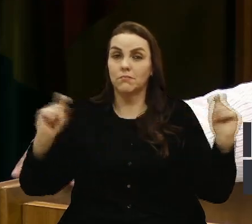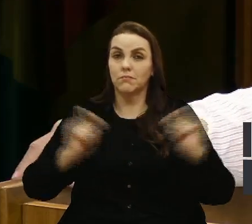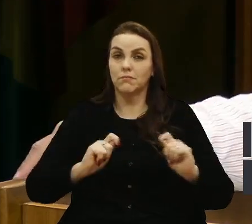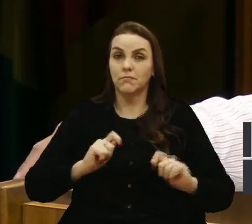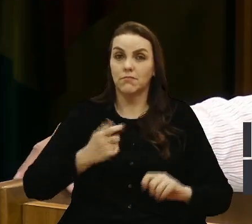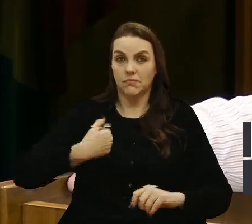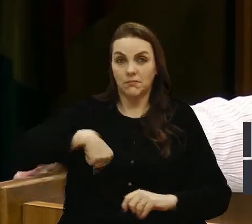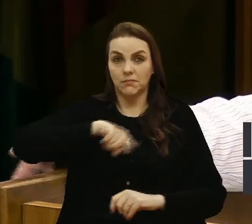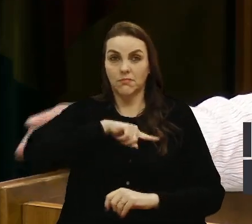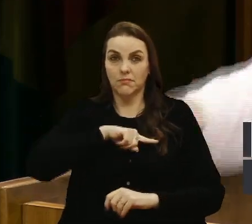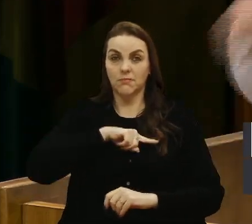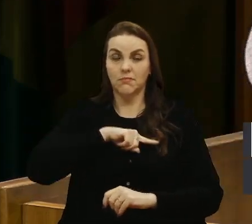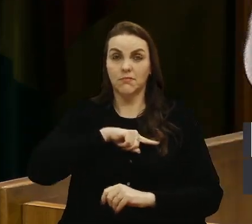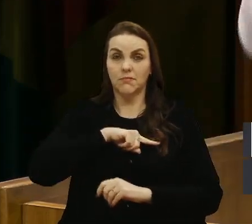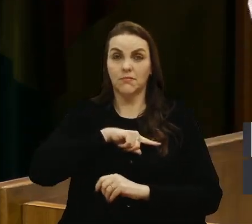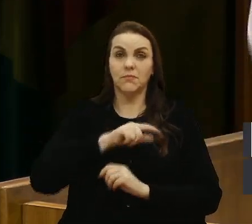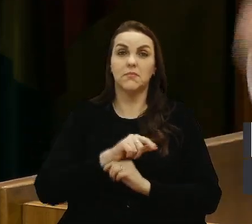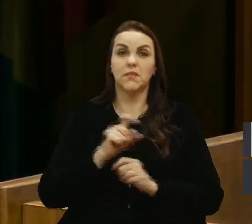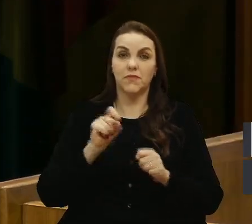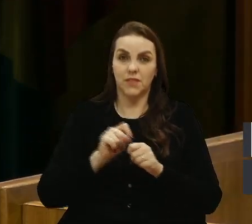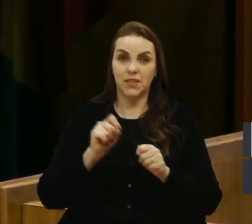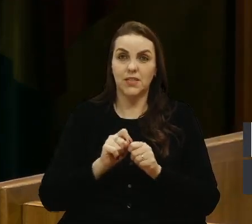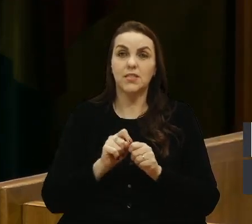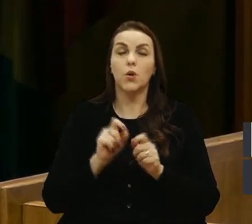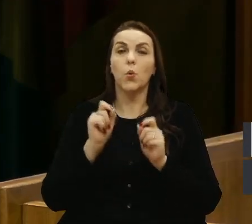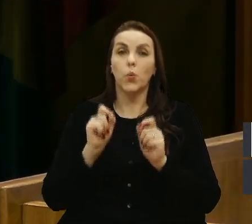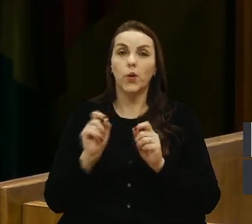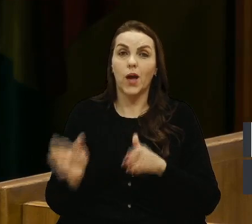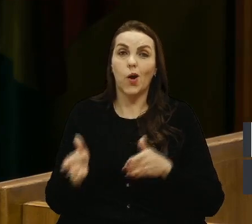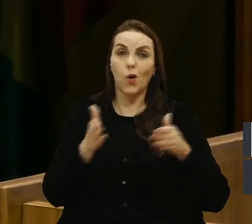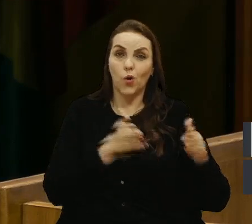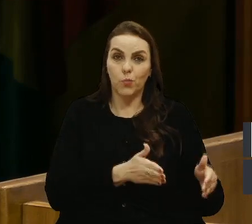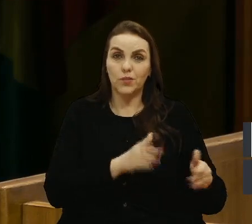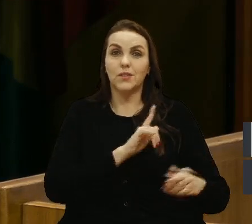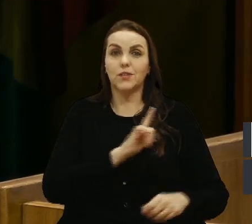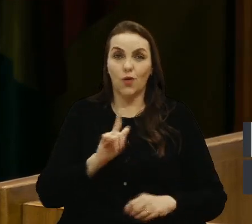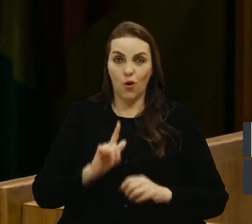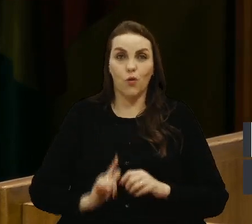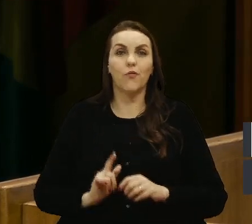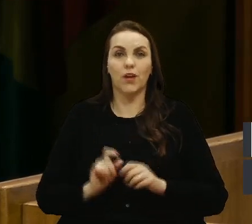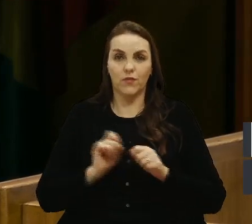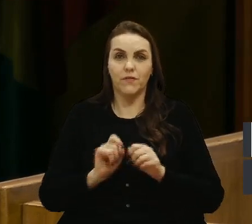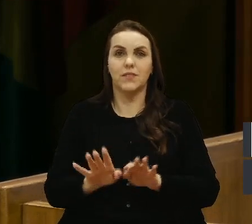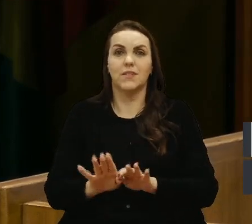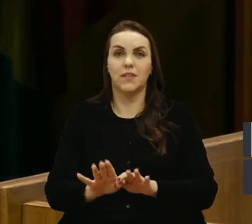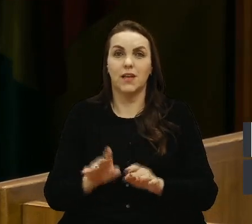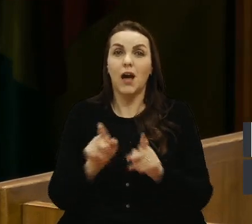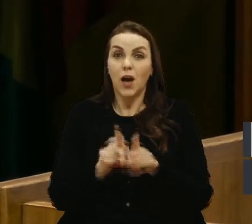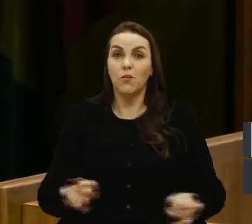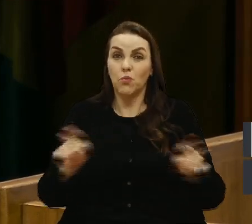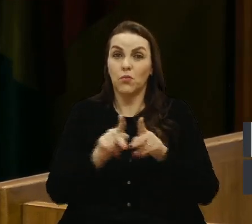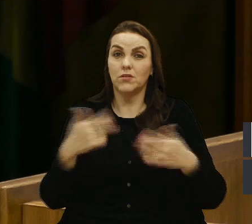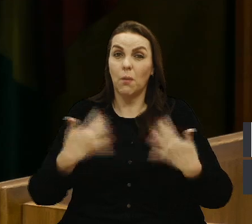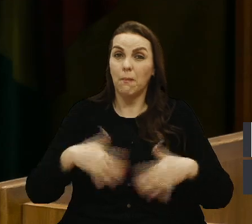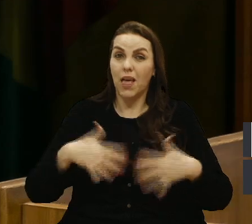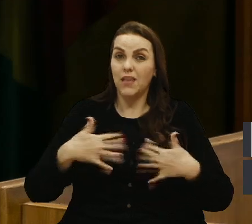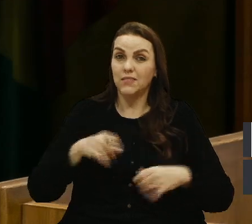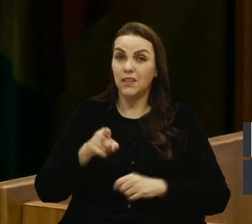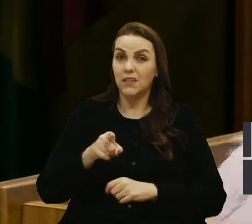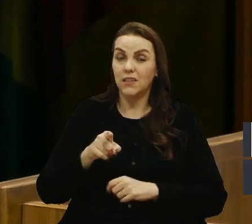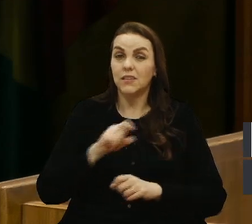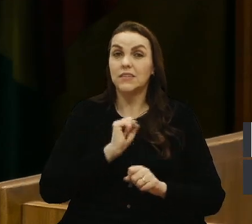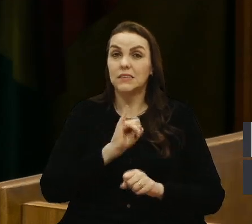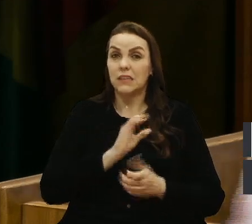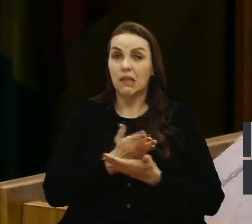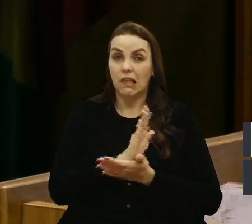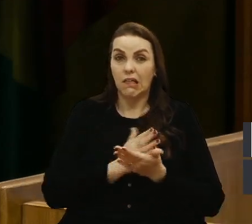colocam para fazer o que a oposição tem que fazer. E por fim, o povo tem pressa. Se incomodam com a forma da oposição